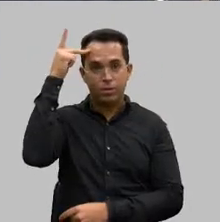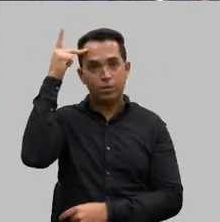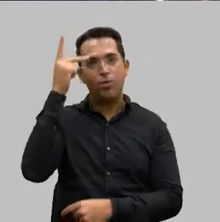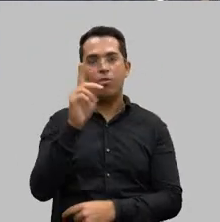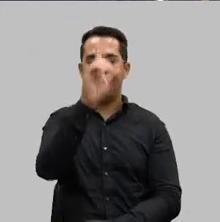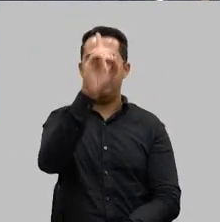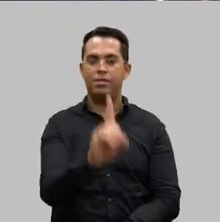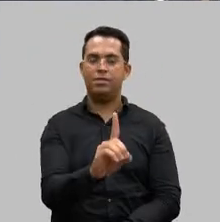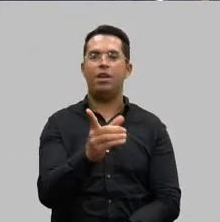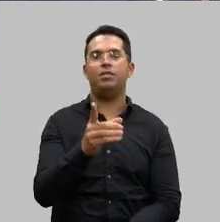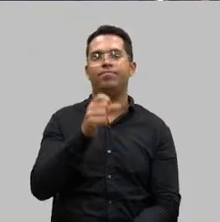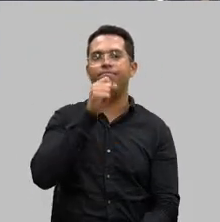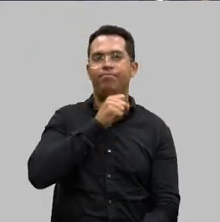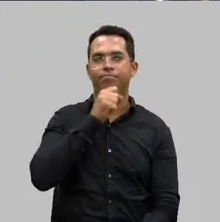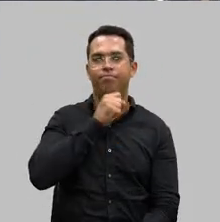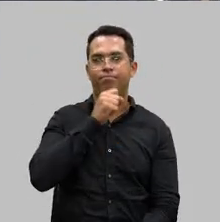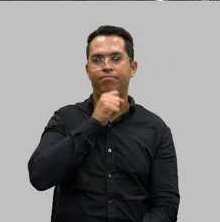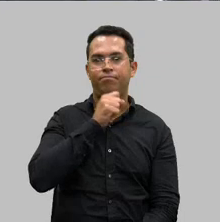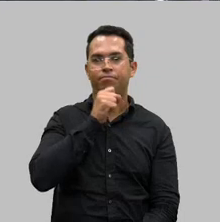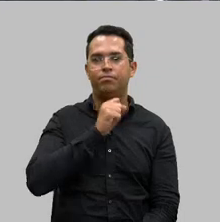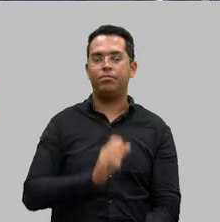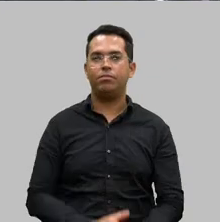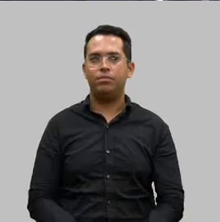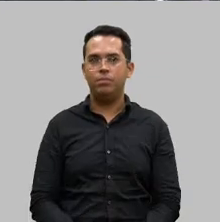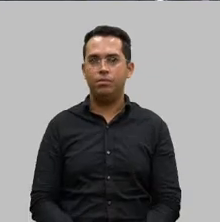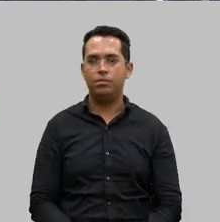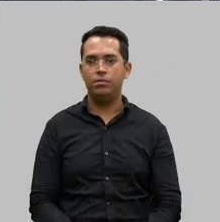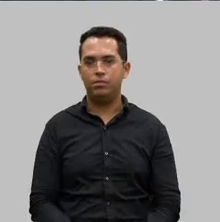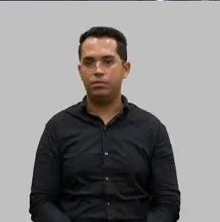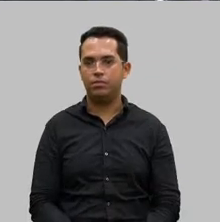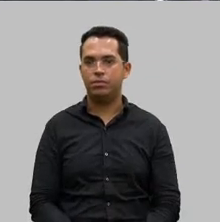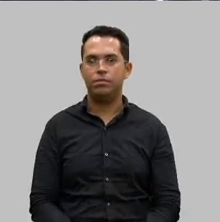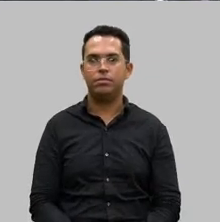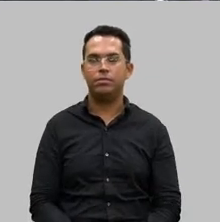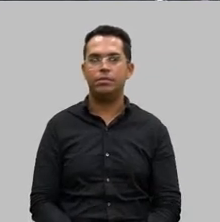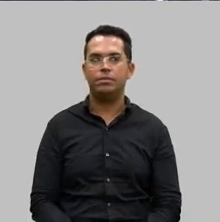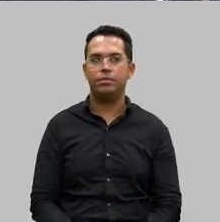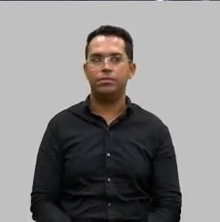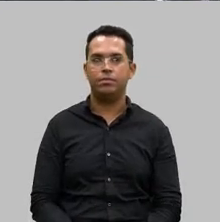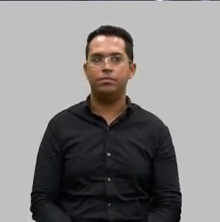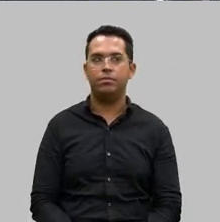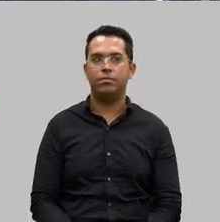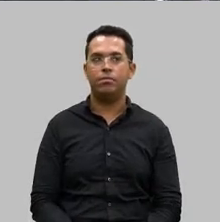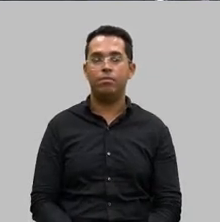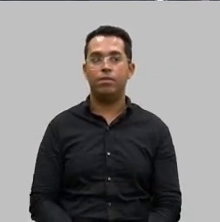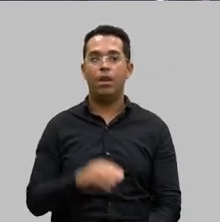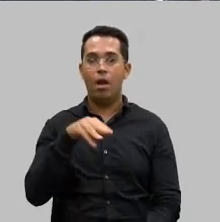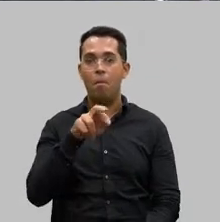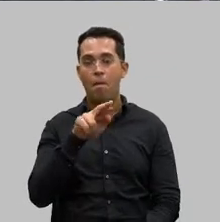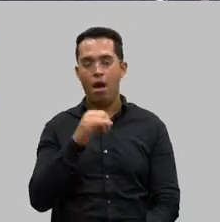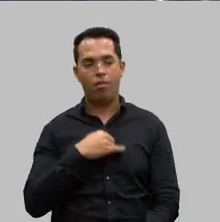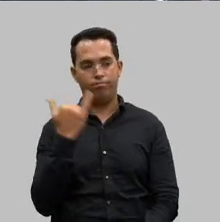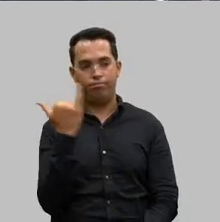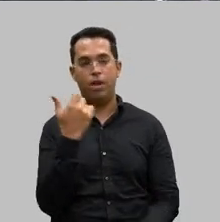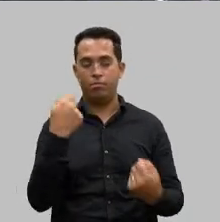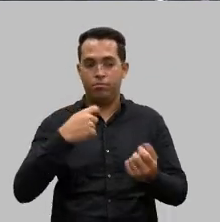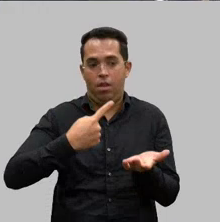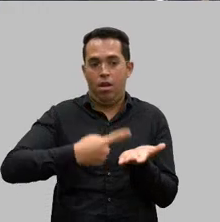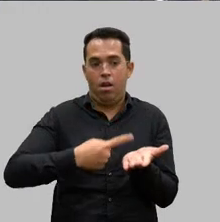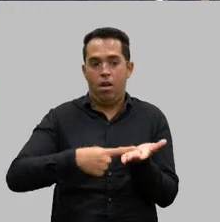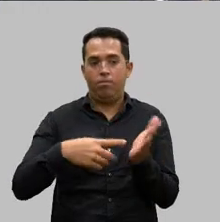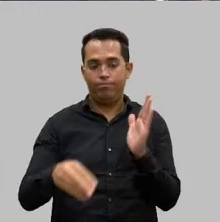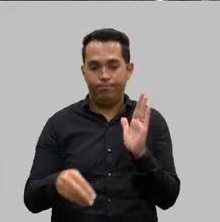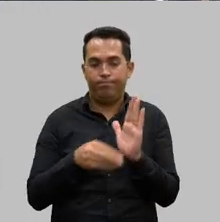idosa que também graças e isso Maria Teresa tem que ficar registrado graças ao trabalho